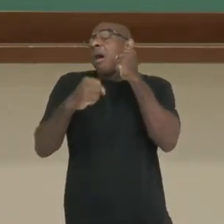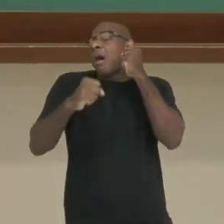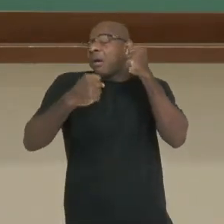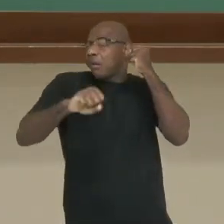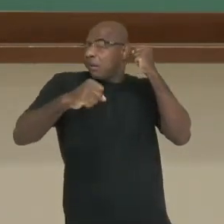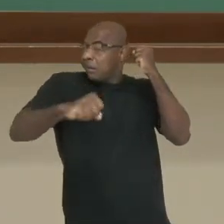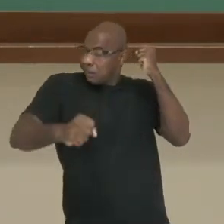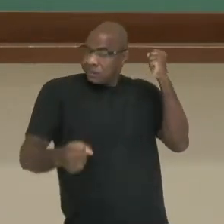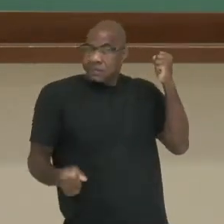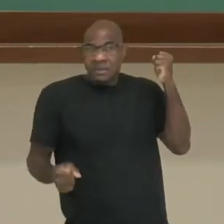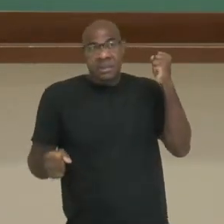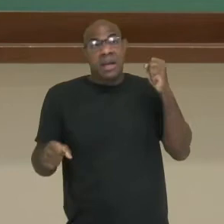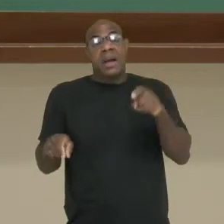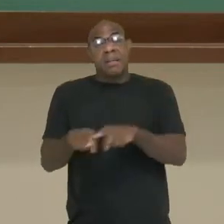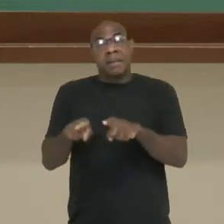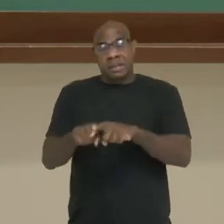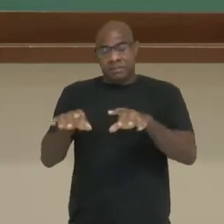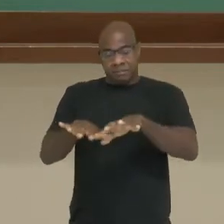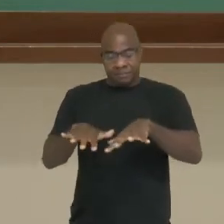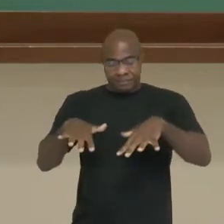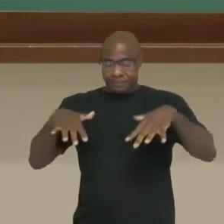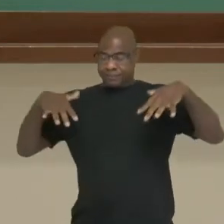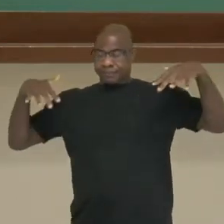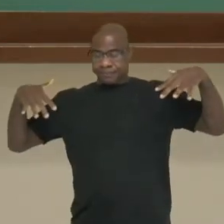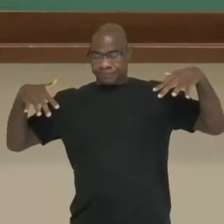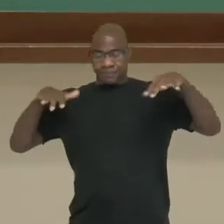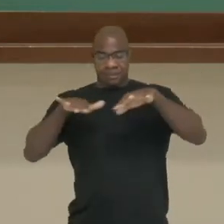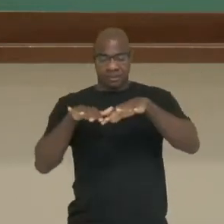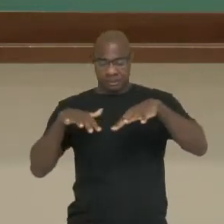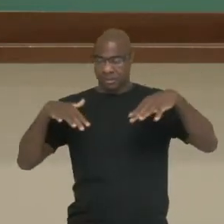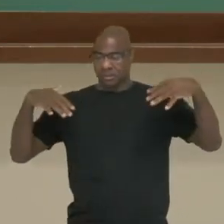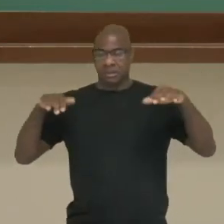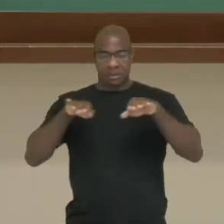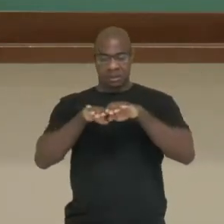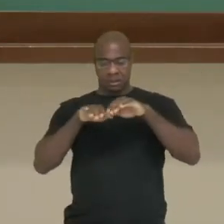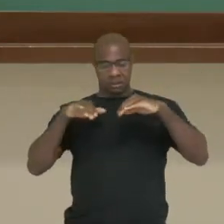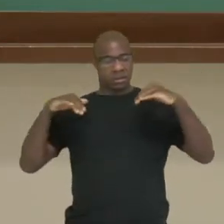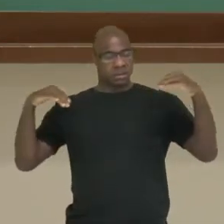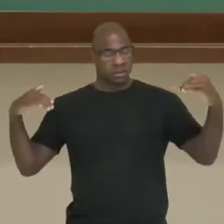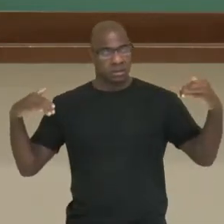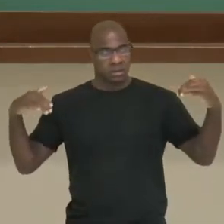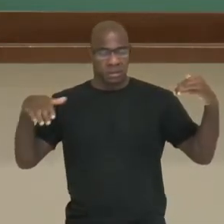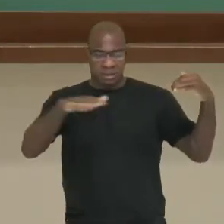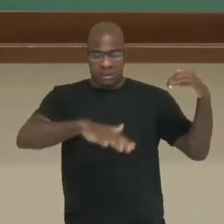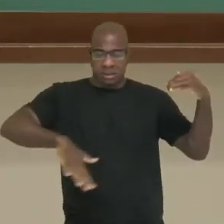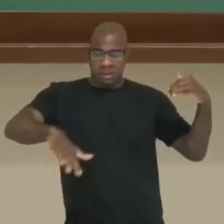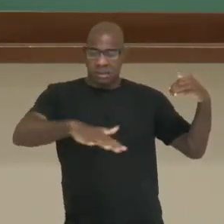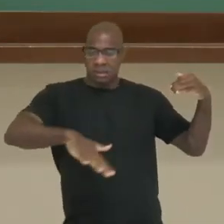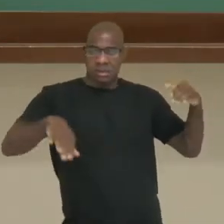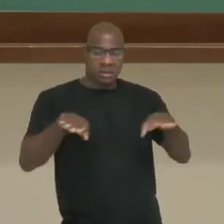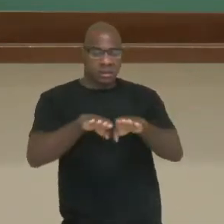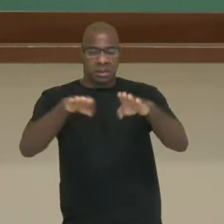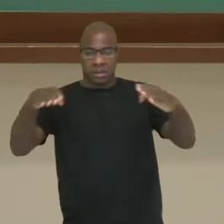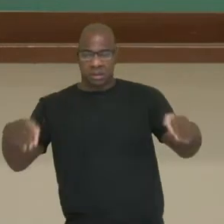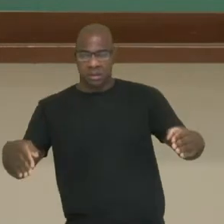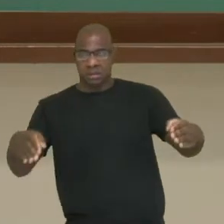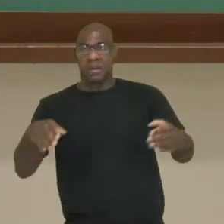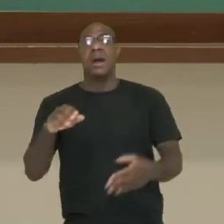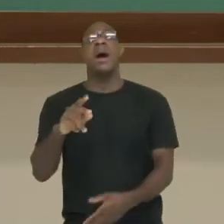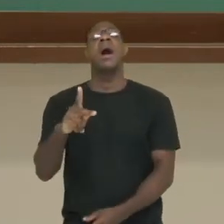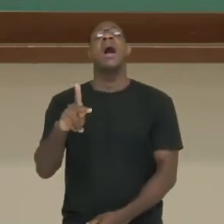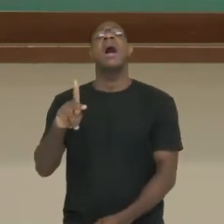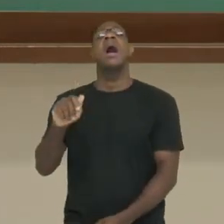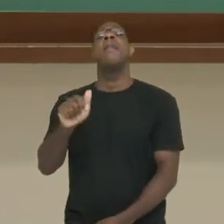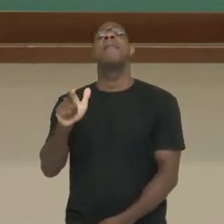com a plateia ao redor, essas arquibancadas ao redor, e o palco ficava ali no meio, como se tivesse um buraco cavado no